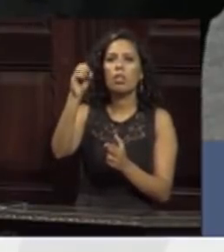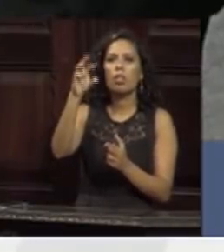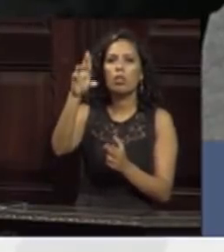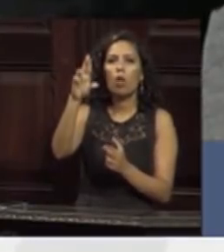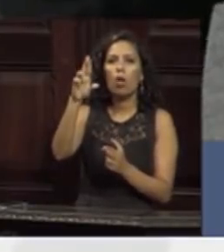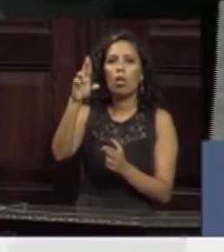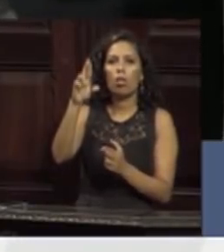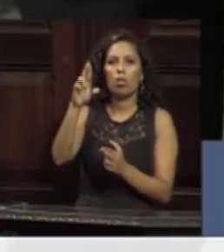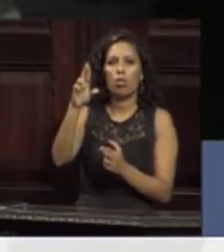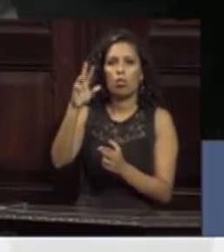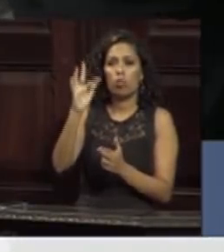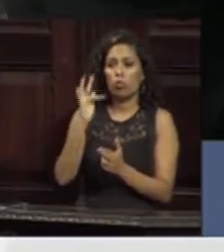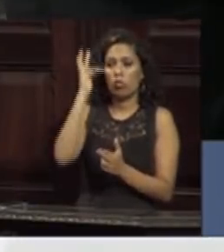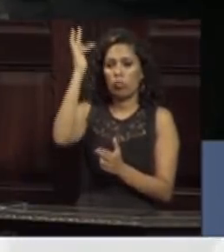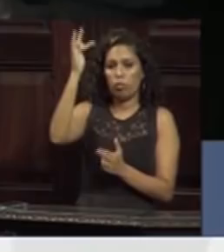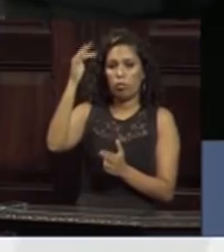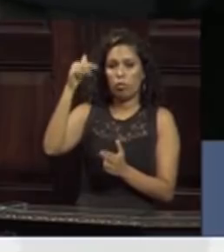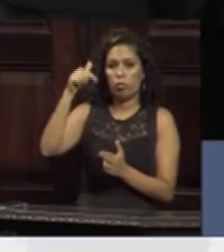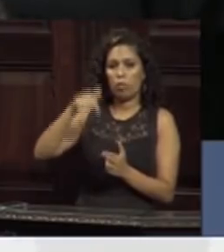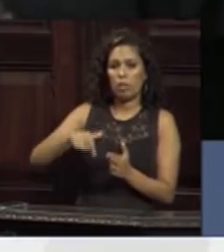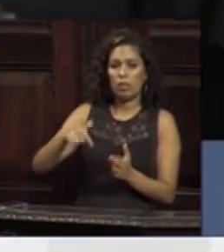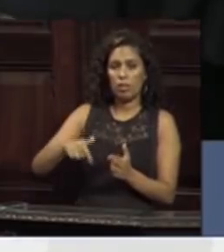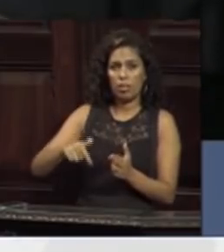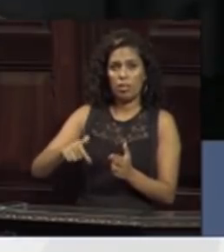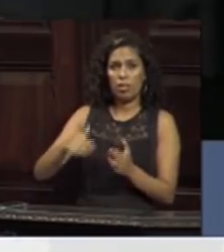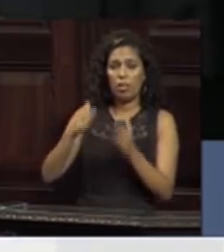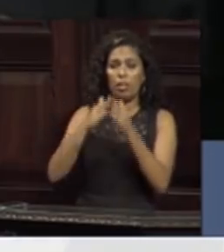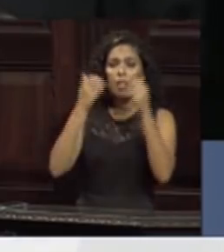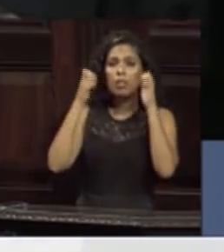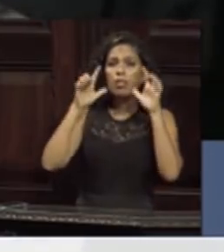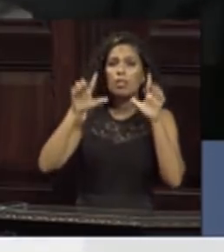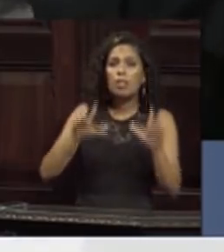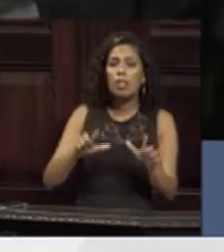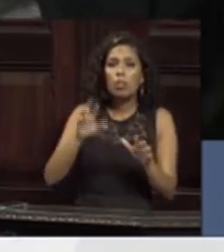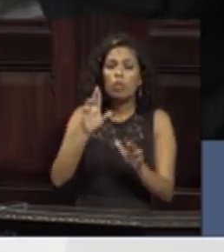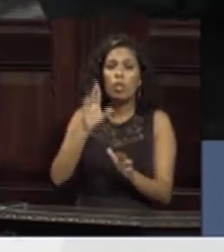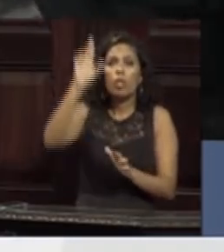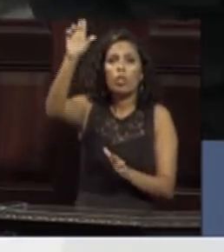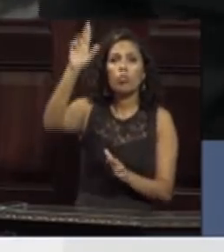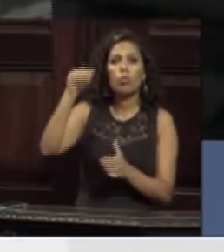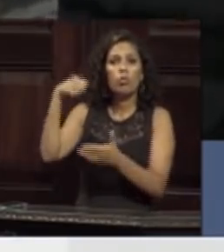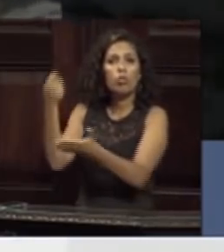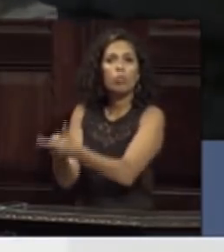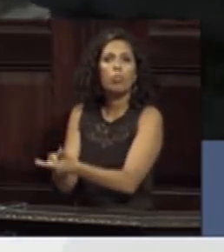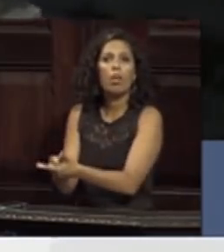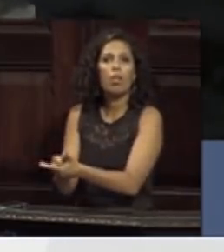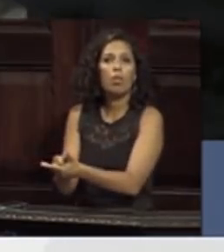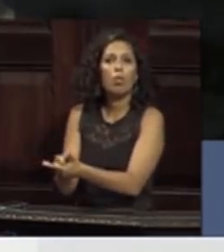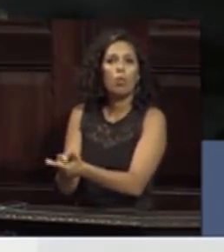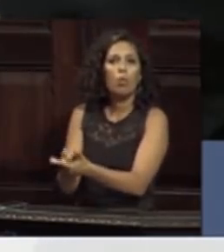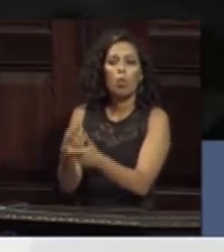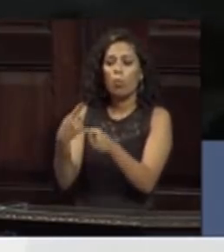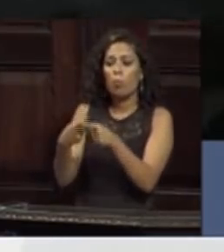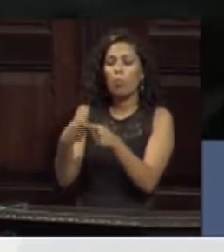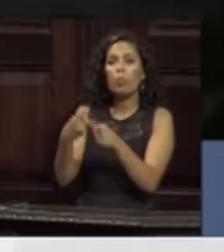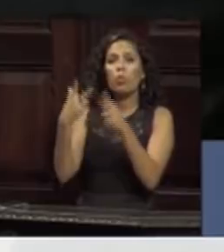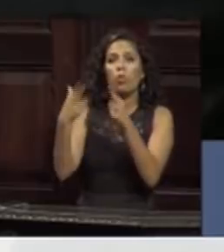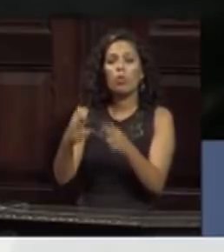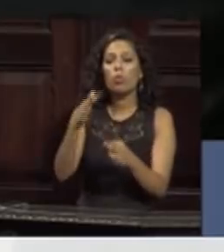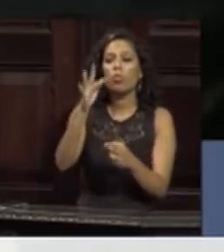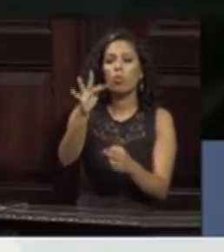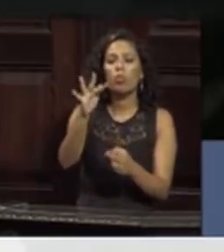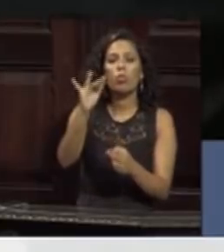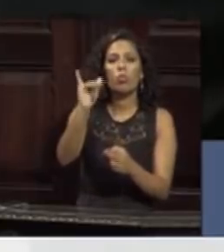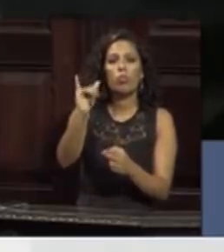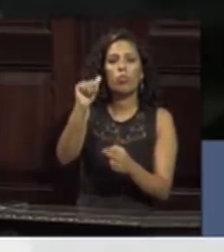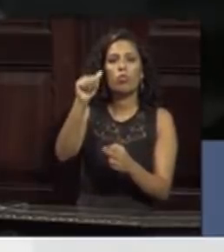de controle, essa Assembleia nem moral vai ter, porque aí nós ficamos o quê? Como tutor, fiador. Não é esse o objetivo